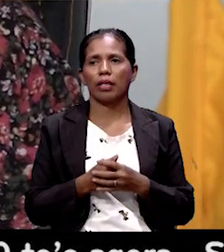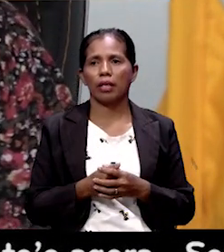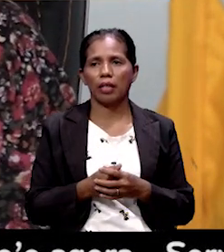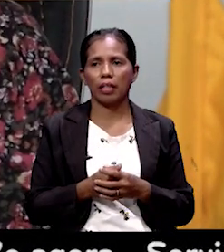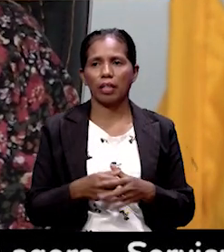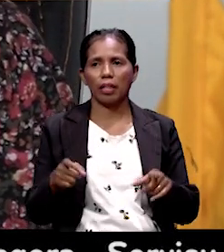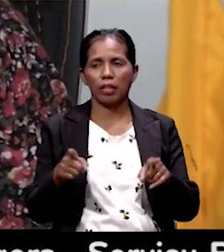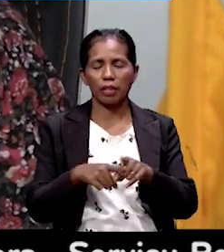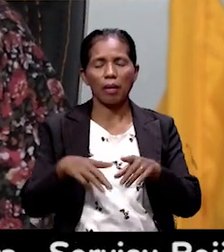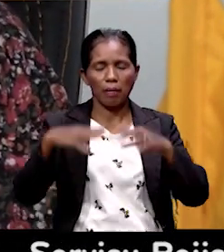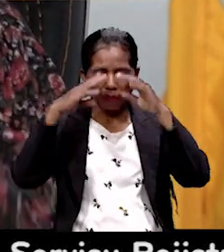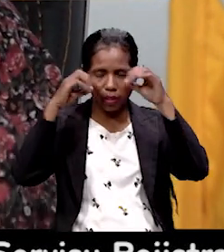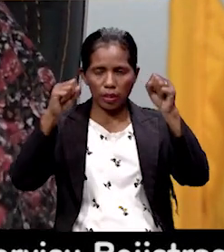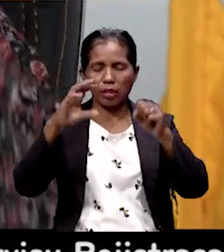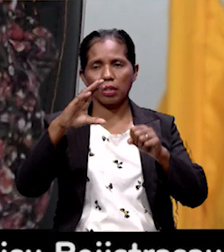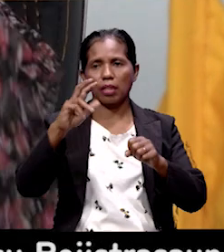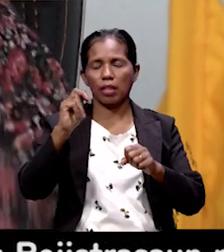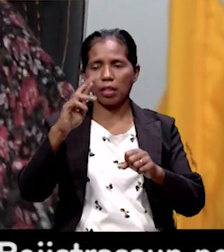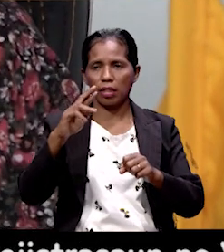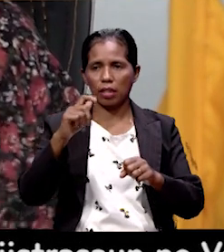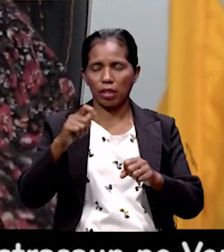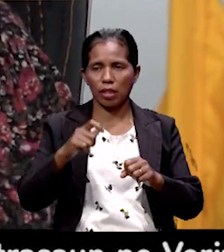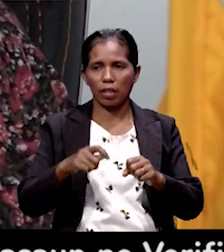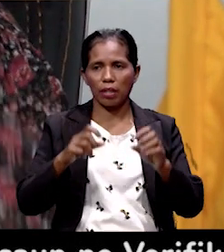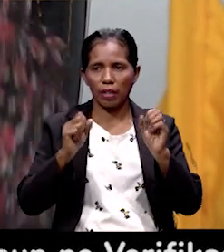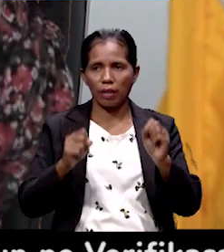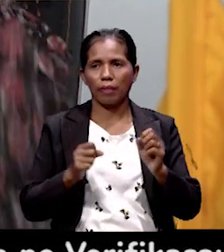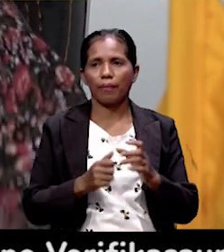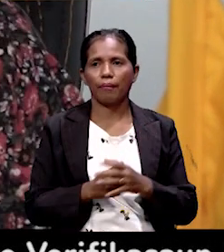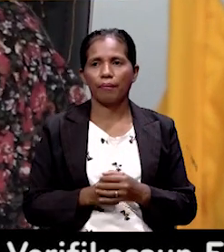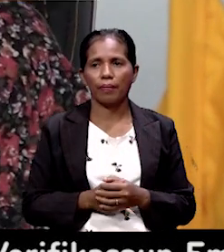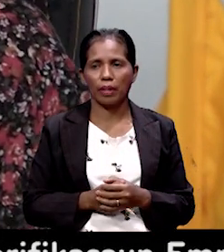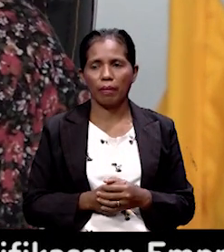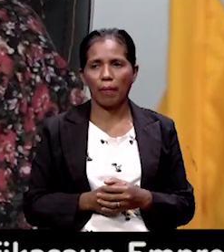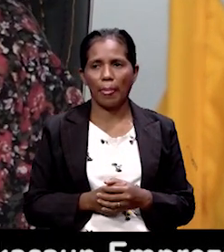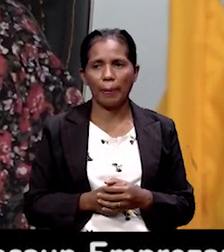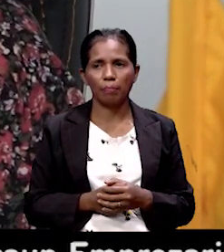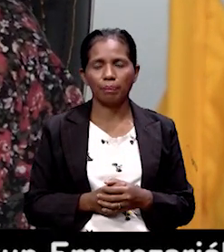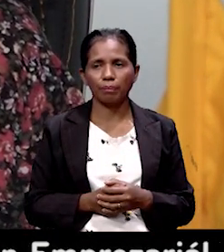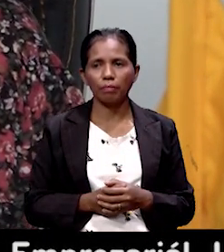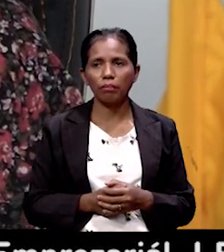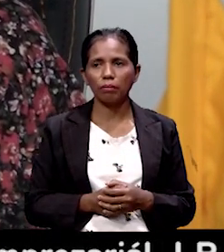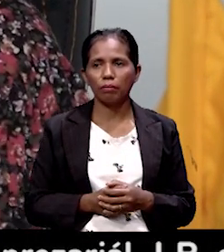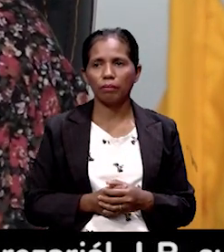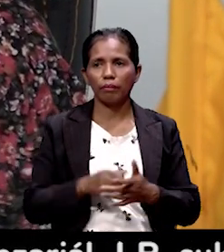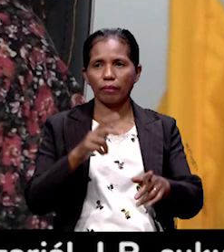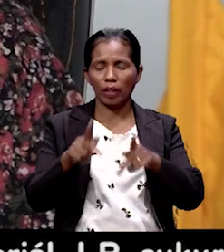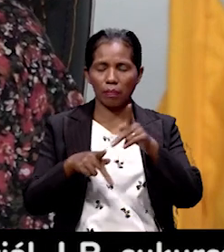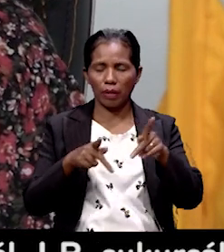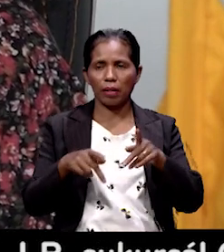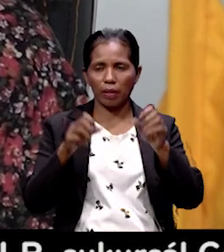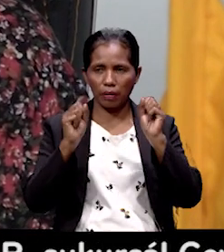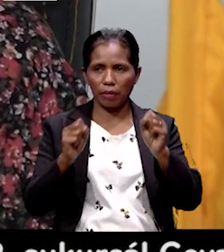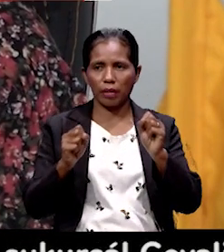presidente se na temena, 35 balete, 35 balete, no emane bepa candidato pro